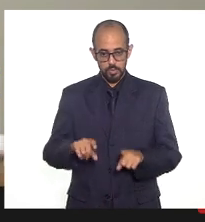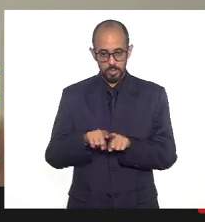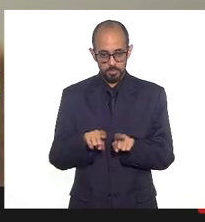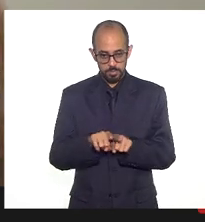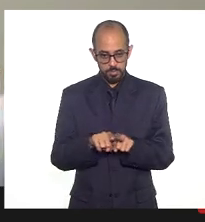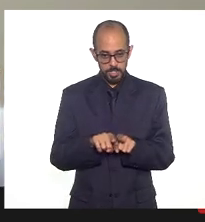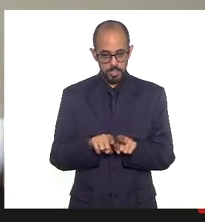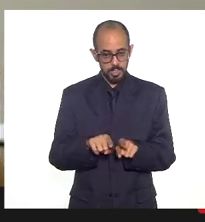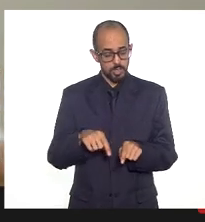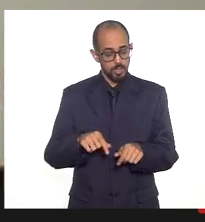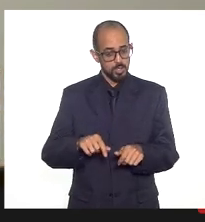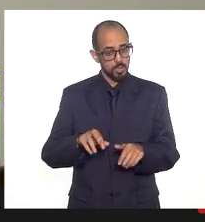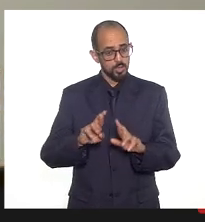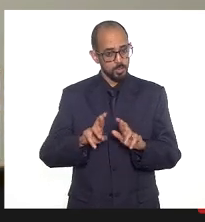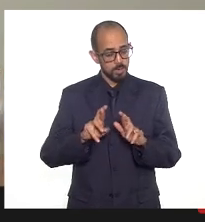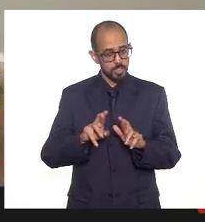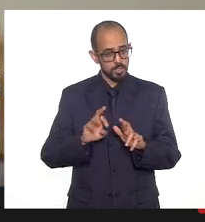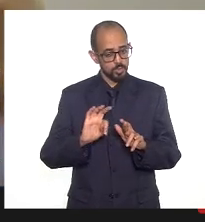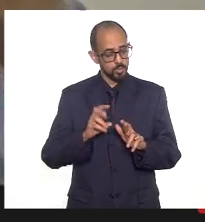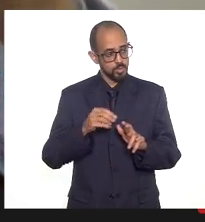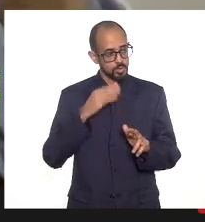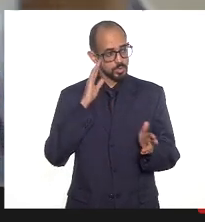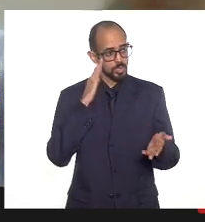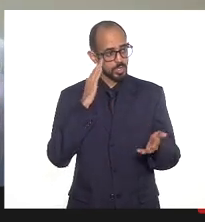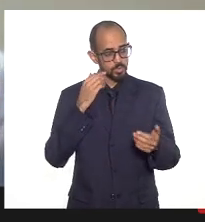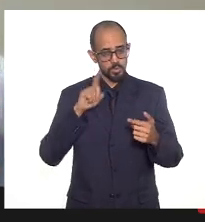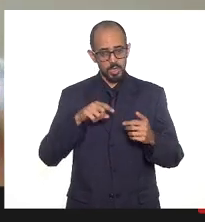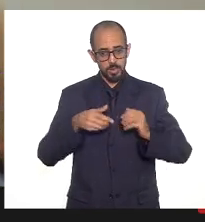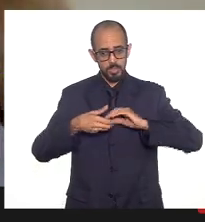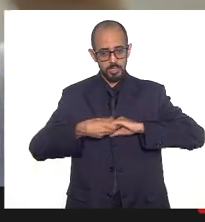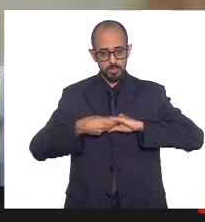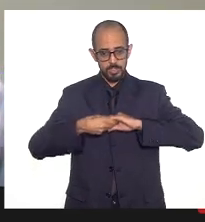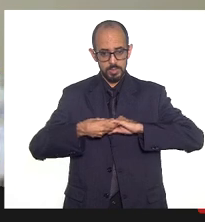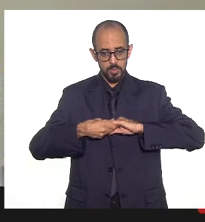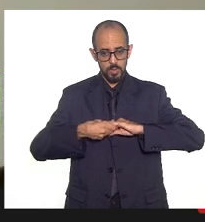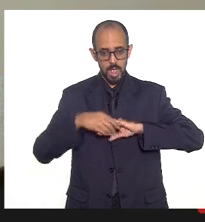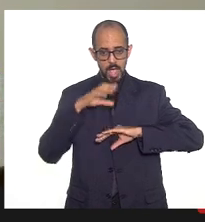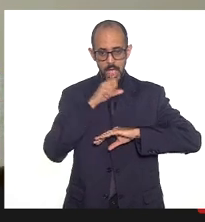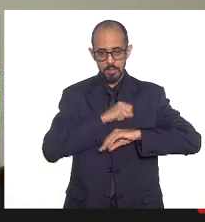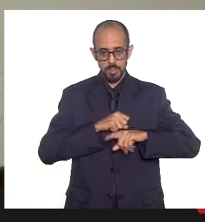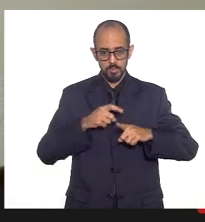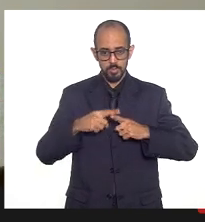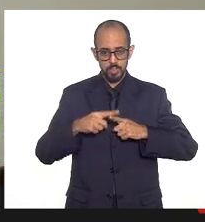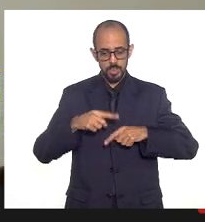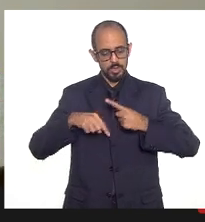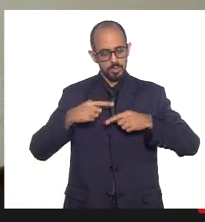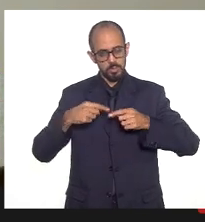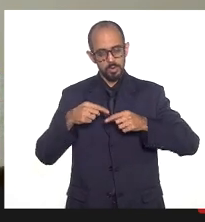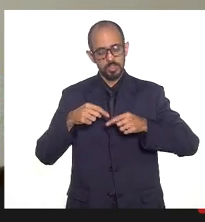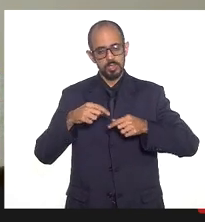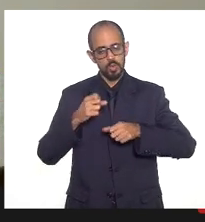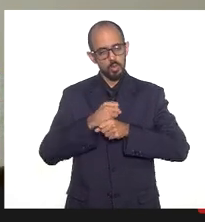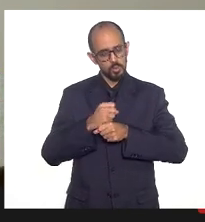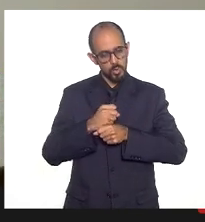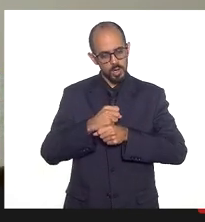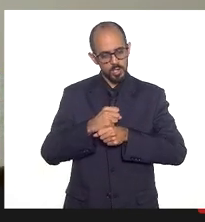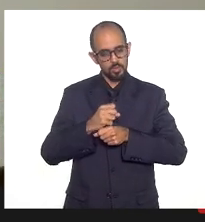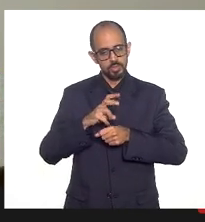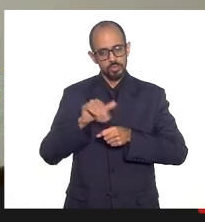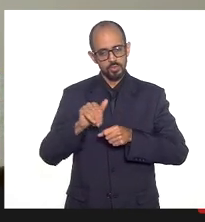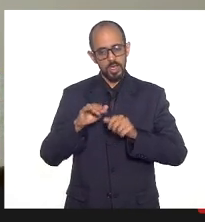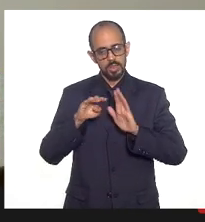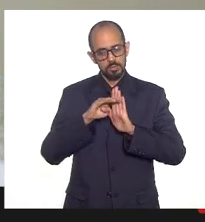compreendam, uma saudação breve, né, porque nós teremos uma programação ao longo do ano mais detalhada, mas hoje é um lançamento